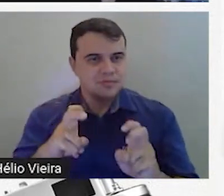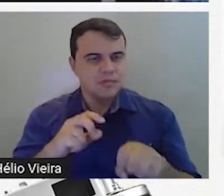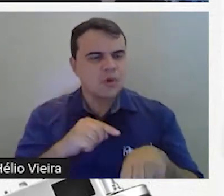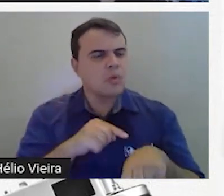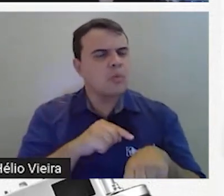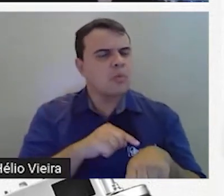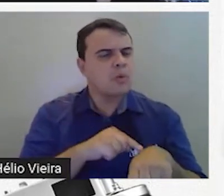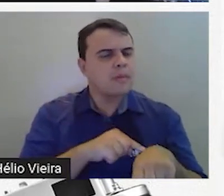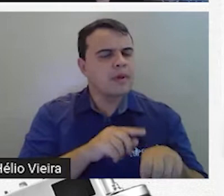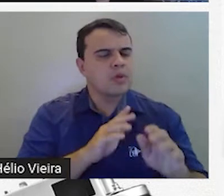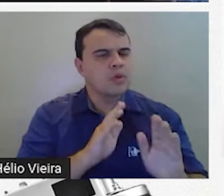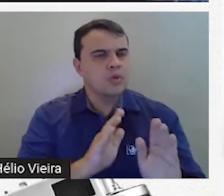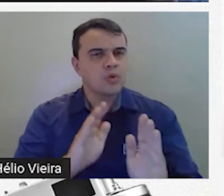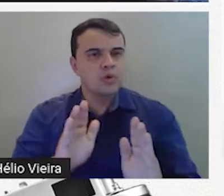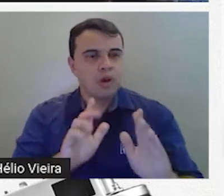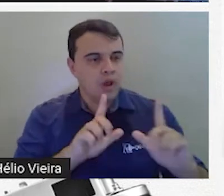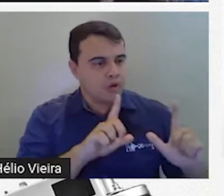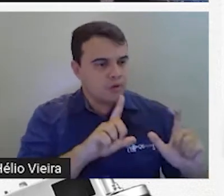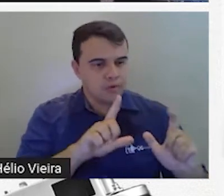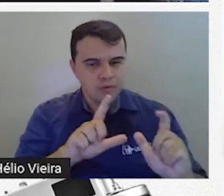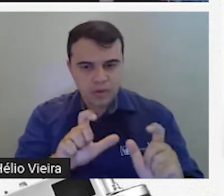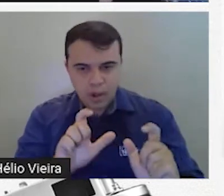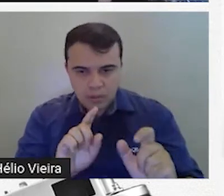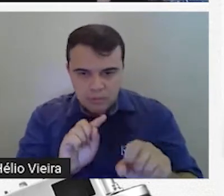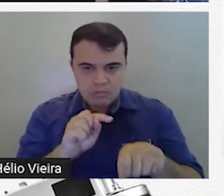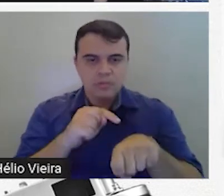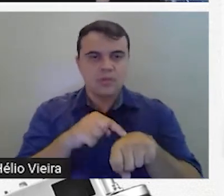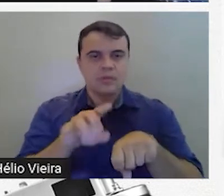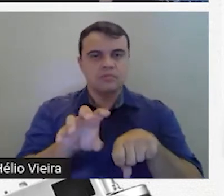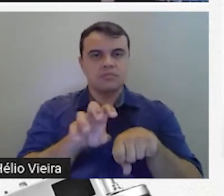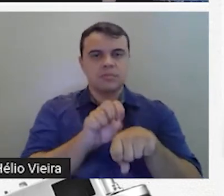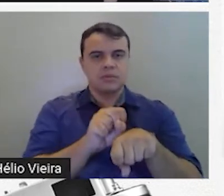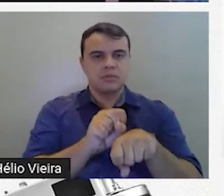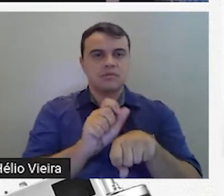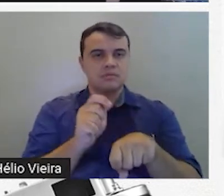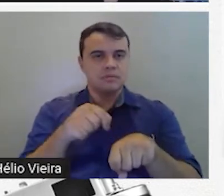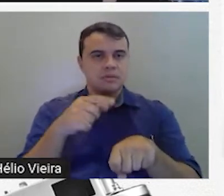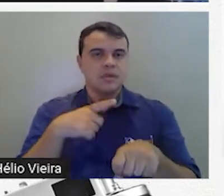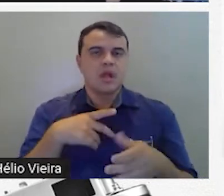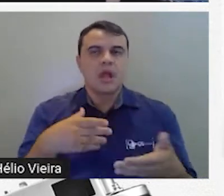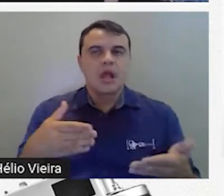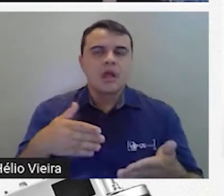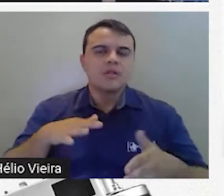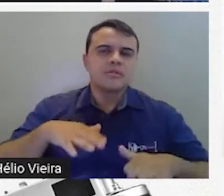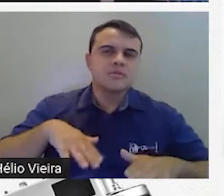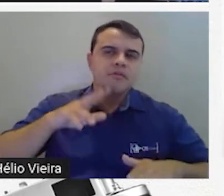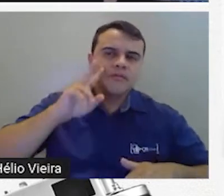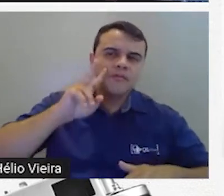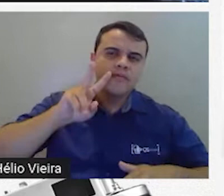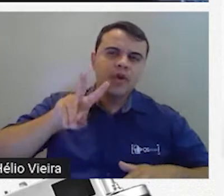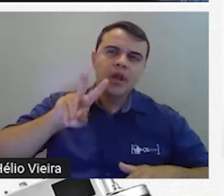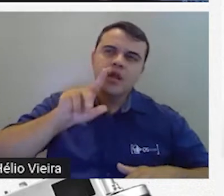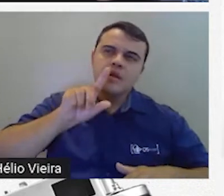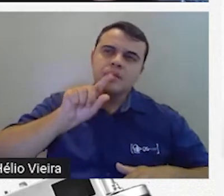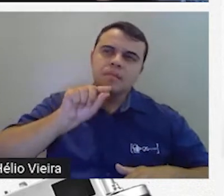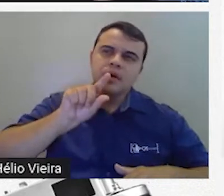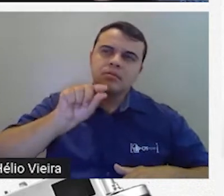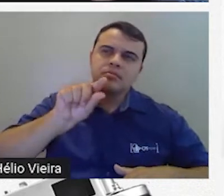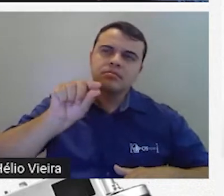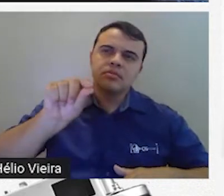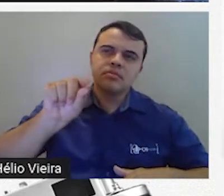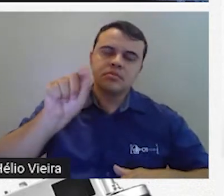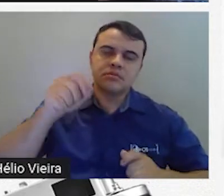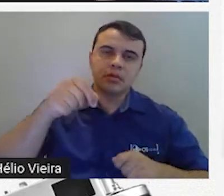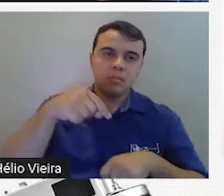momentos. Então, fotografia é momento. Então, é um momento que você está ali e vê um pássaro voando, no